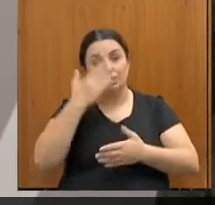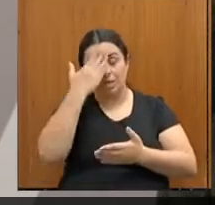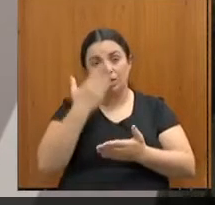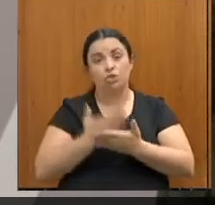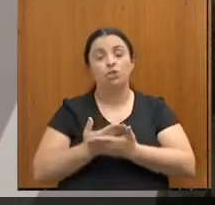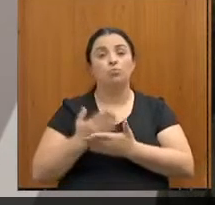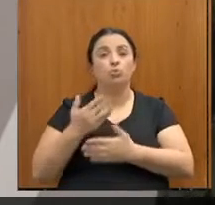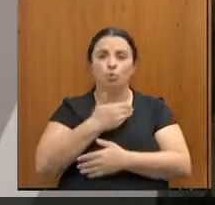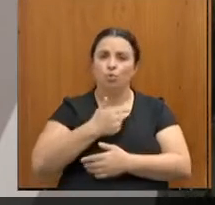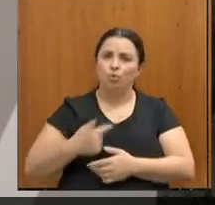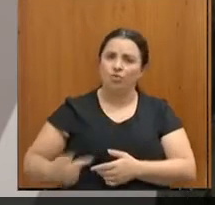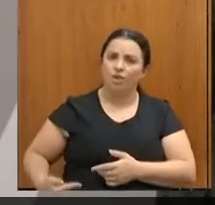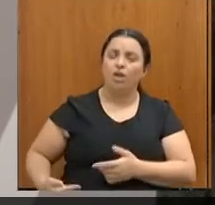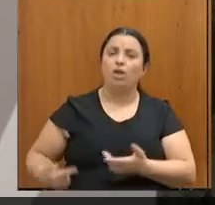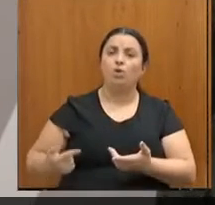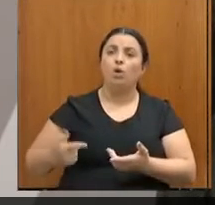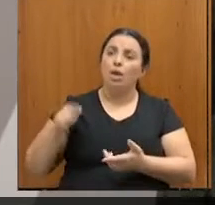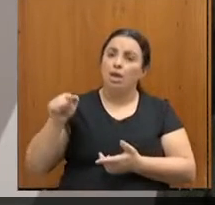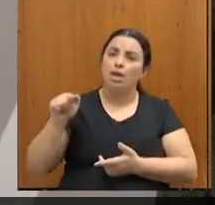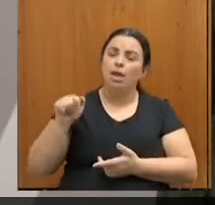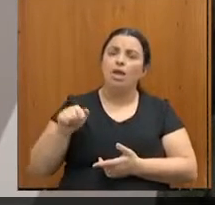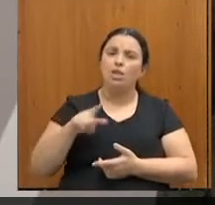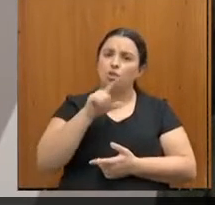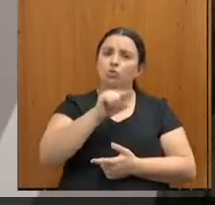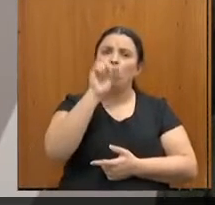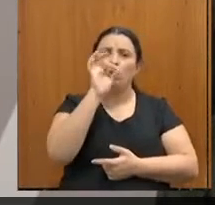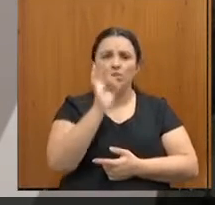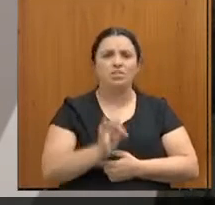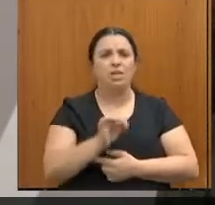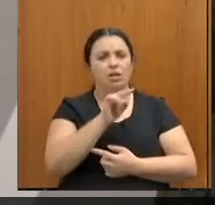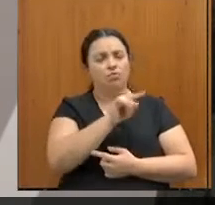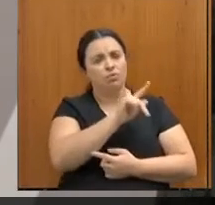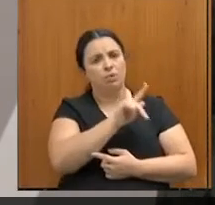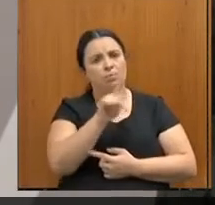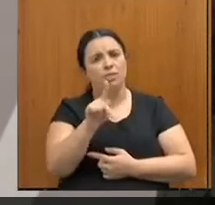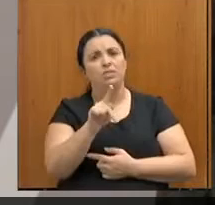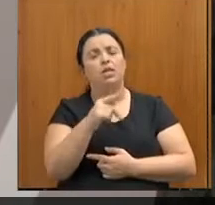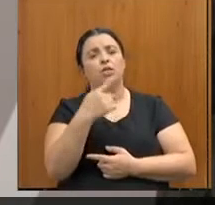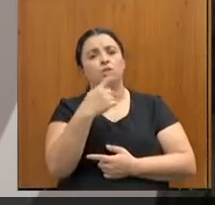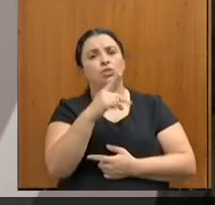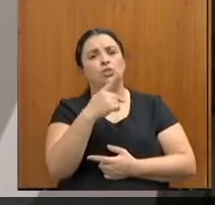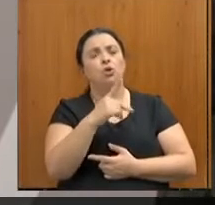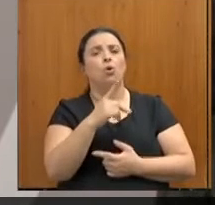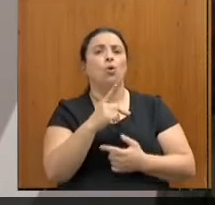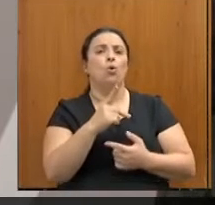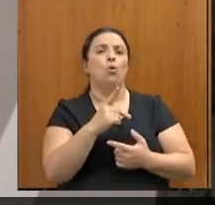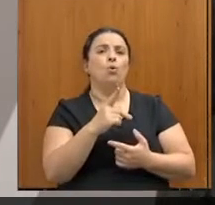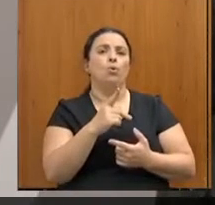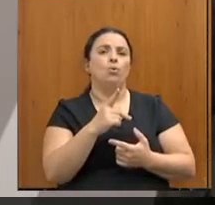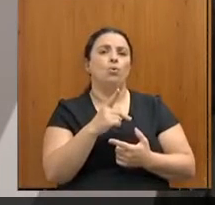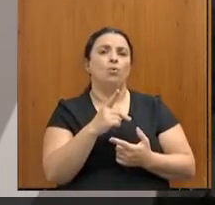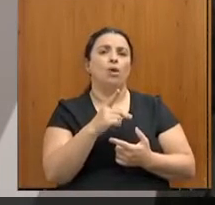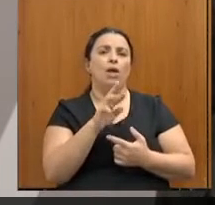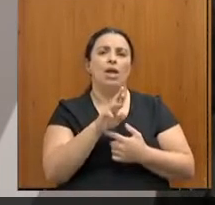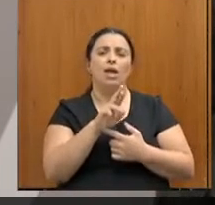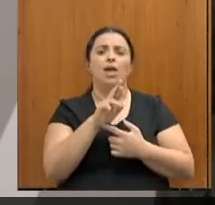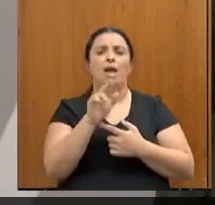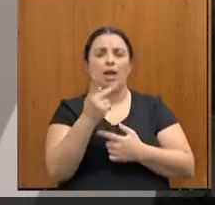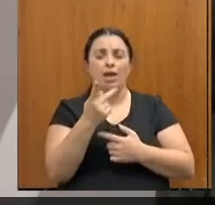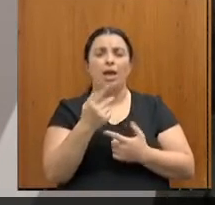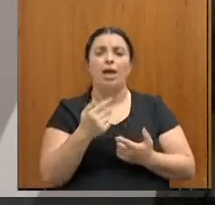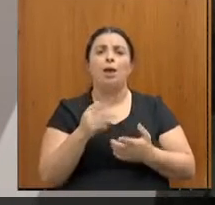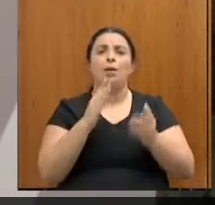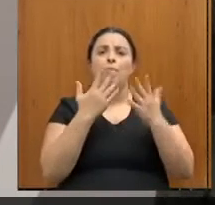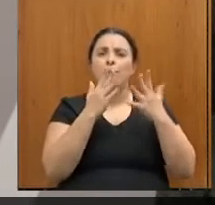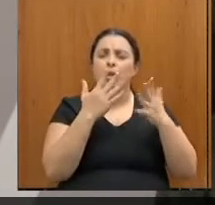que o governador foi muito feliz na escolha do seu quadro técnico do seu recursos humanos parabéns Boa tarde parabéns